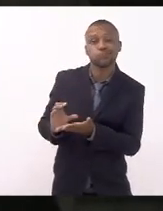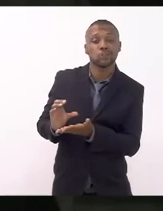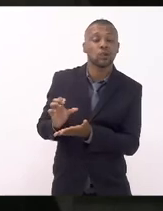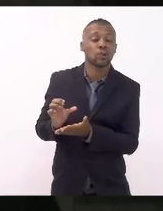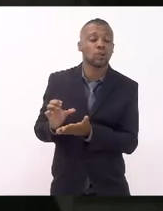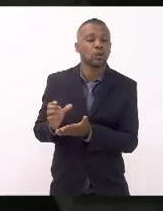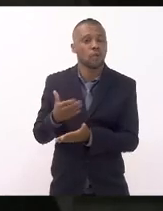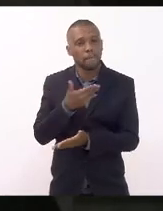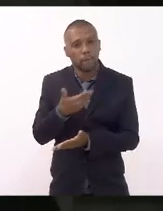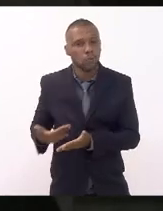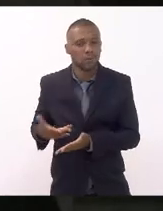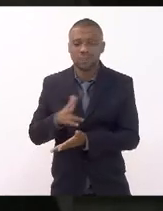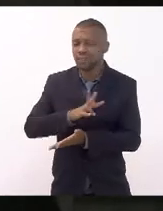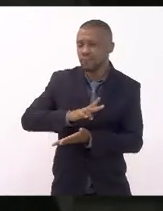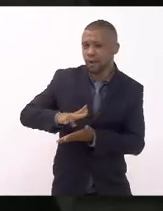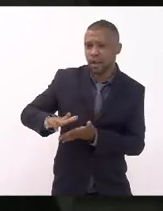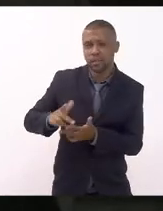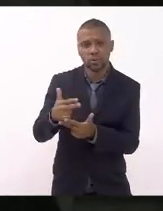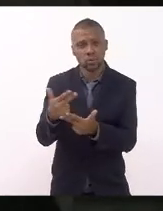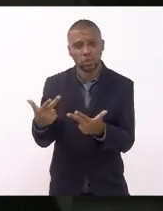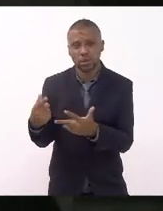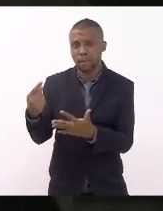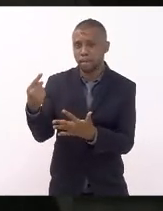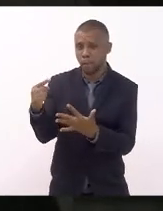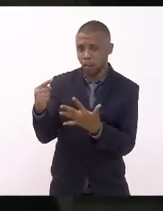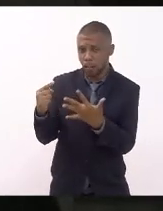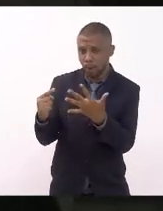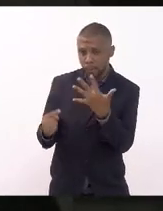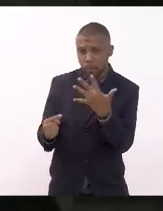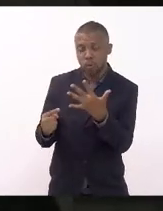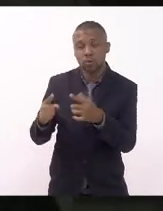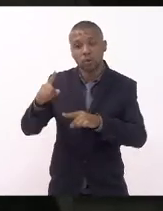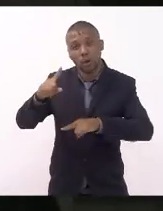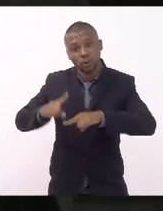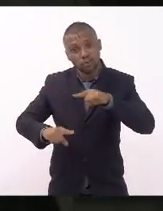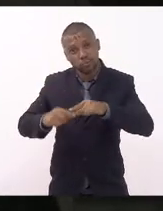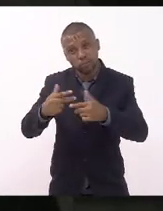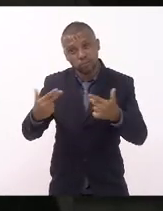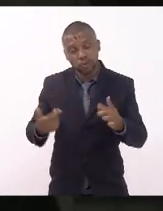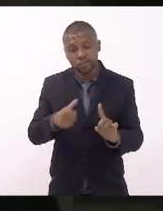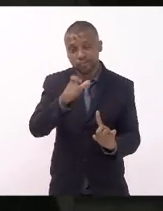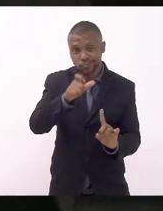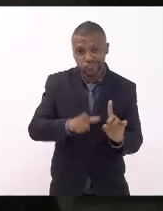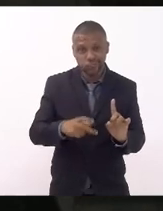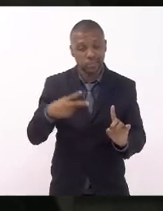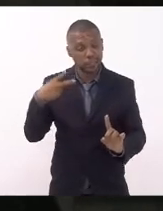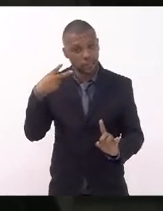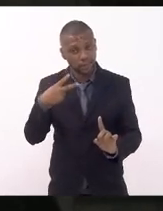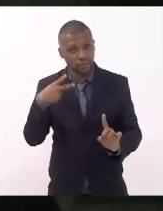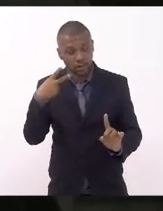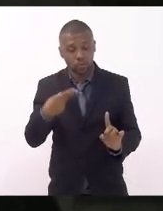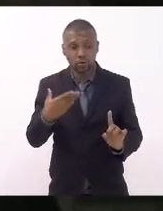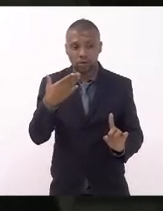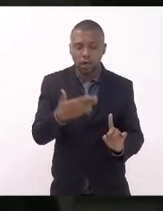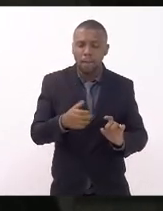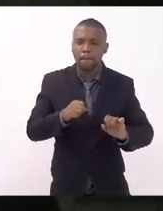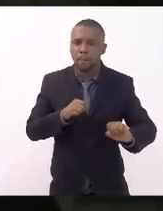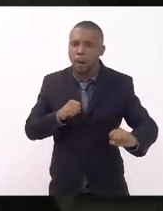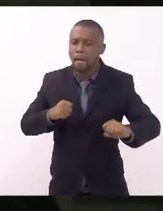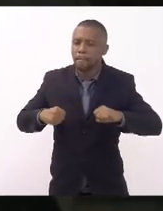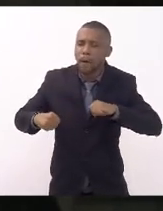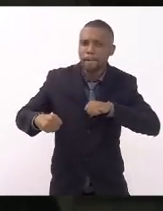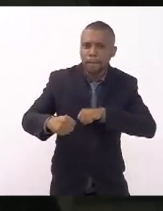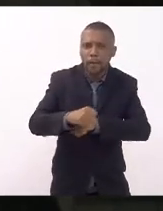uma série de questões que vem sendo objeto da militante, da aguerrida, da combativa